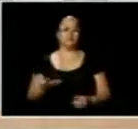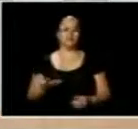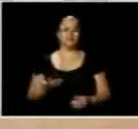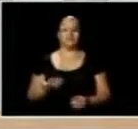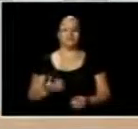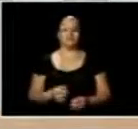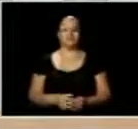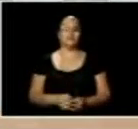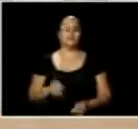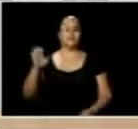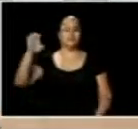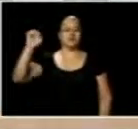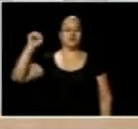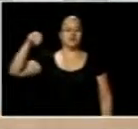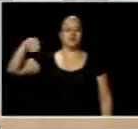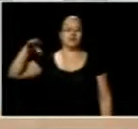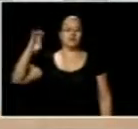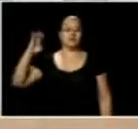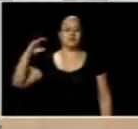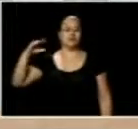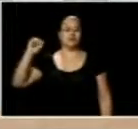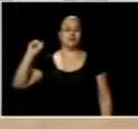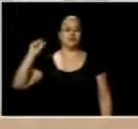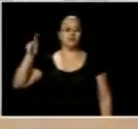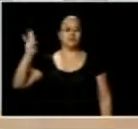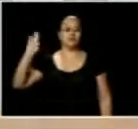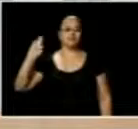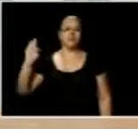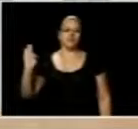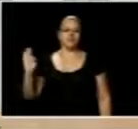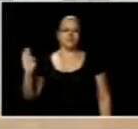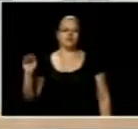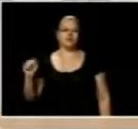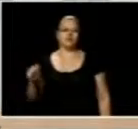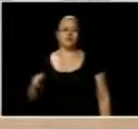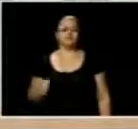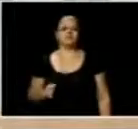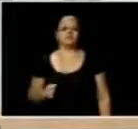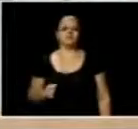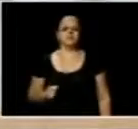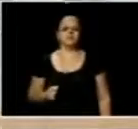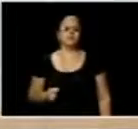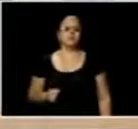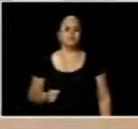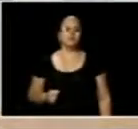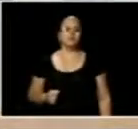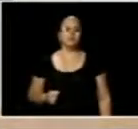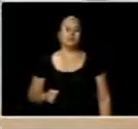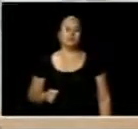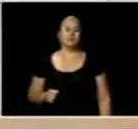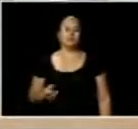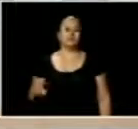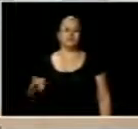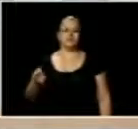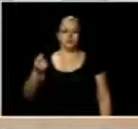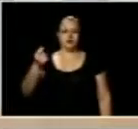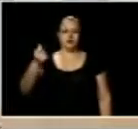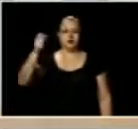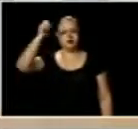do encute no município de Taubaté, nós estamos falando de valorização da cultura, da arte, Monteiro